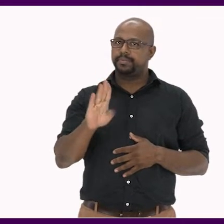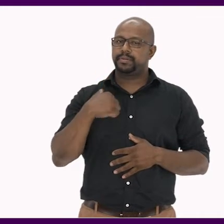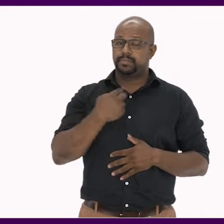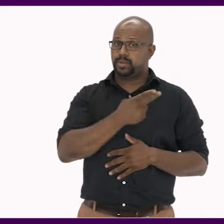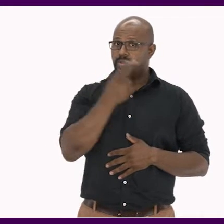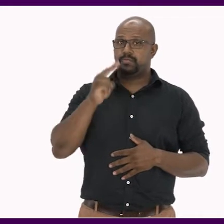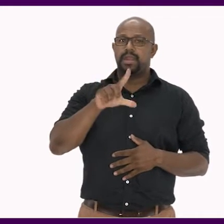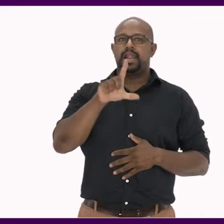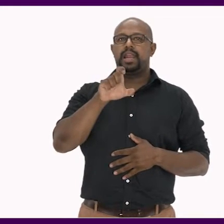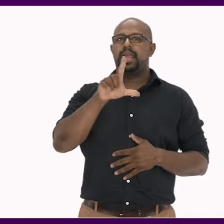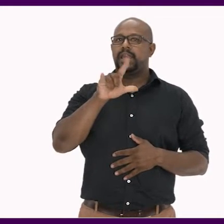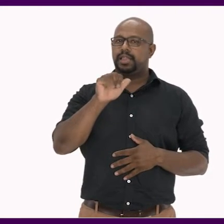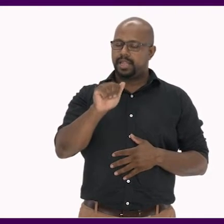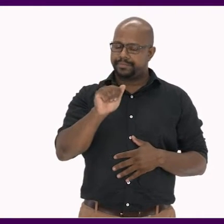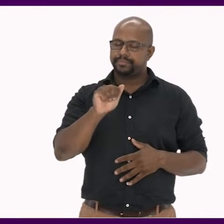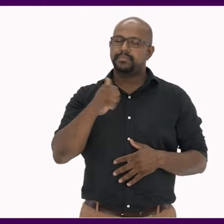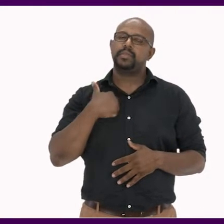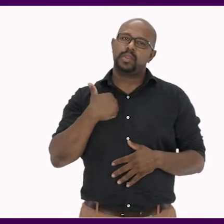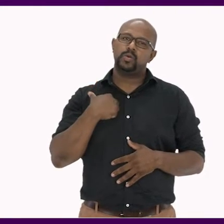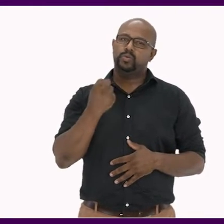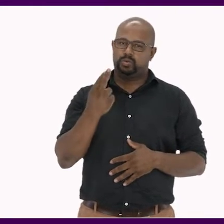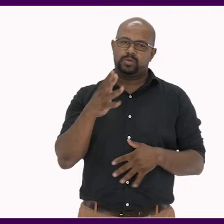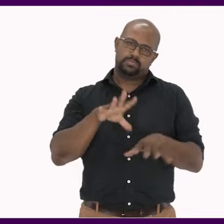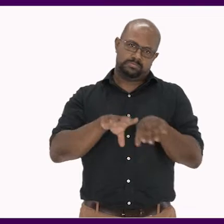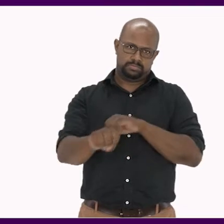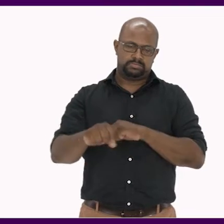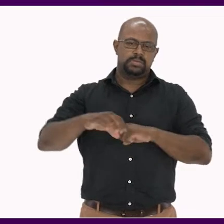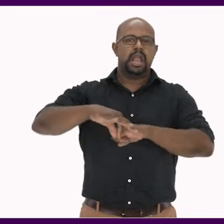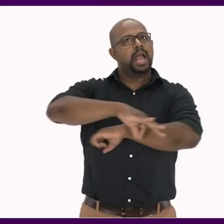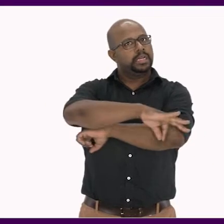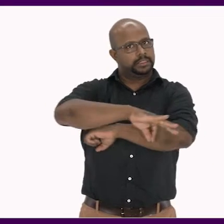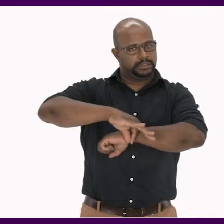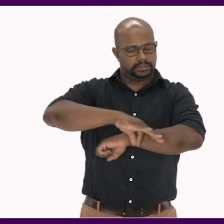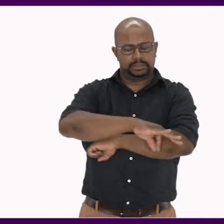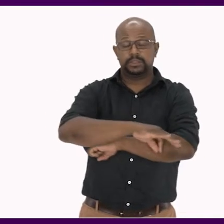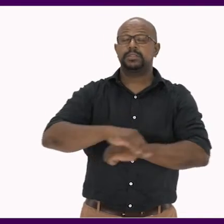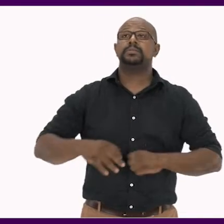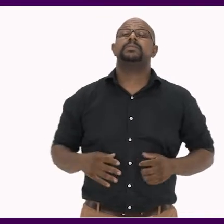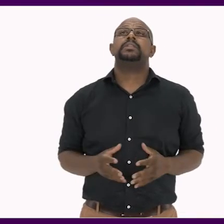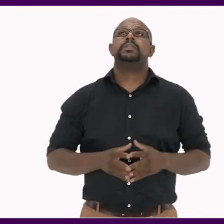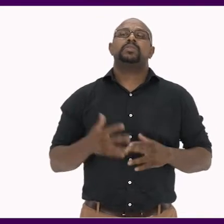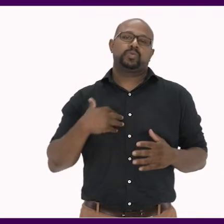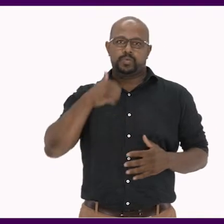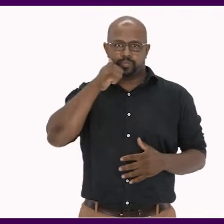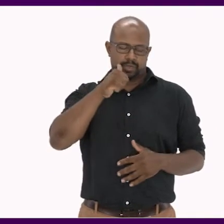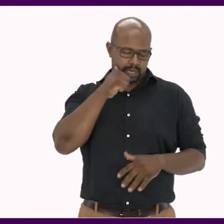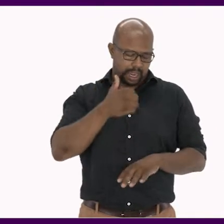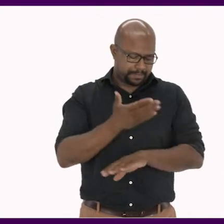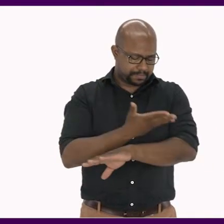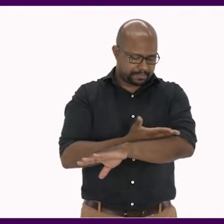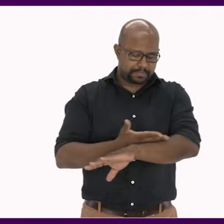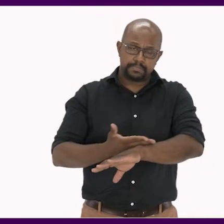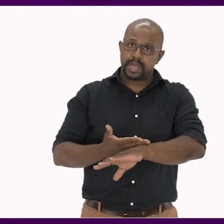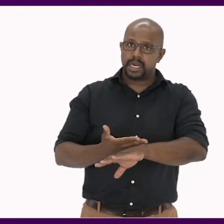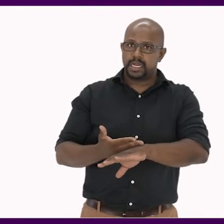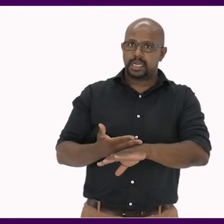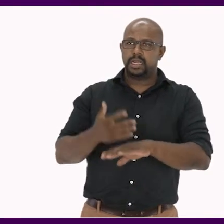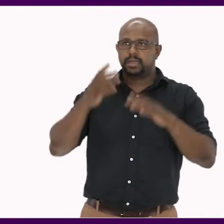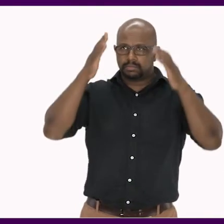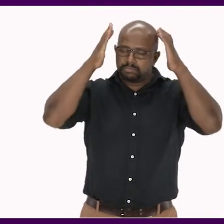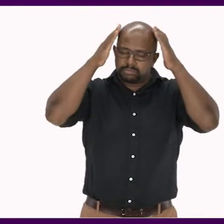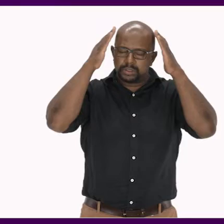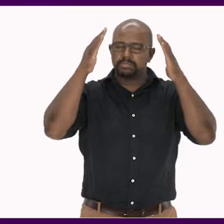Meu nome é Leila Scaff Rodrigues, eu sou arquiteta, sou uma mulher branca, de